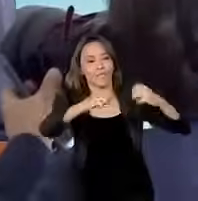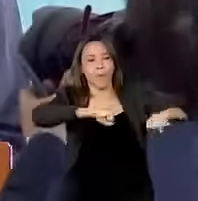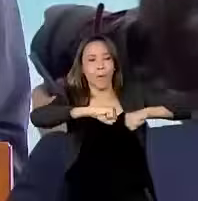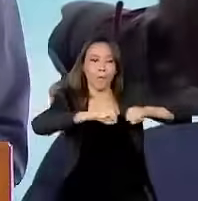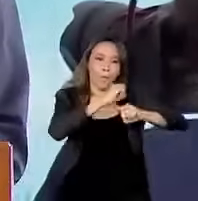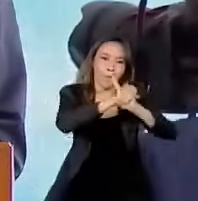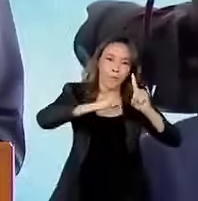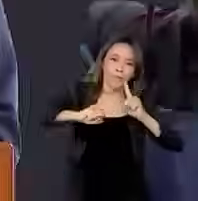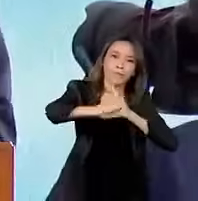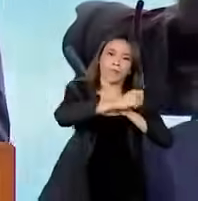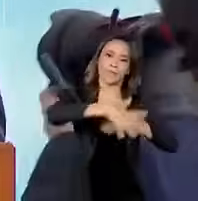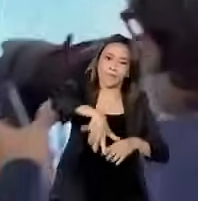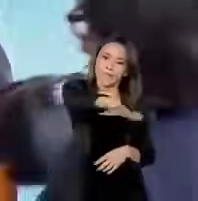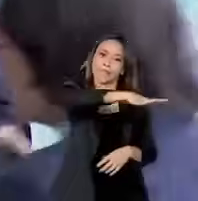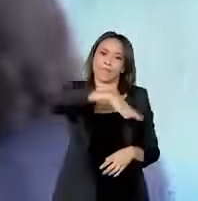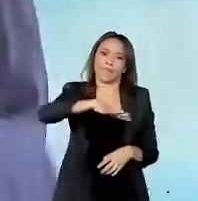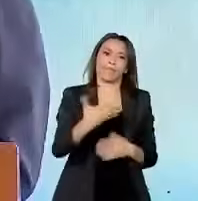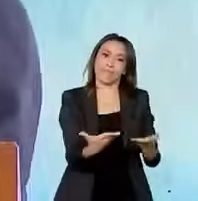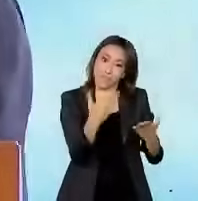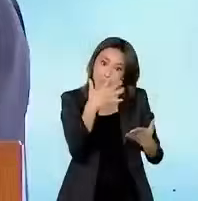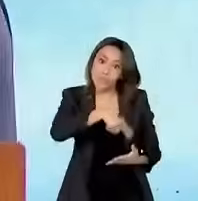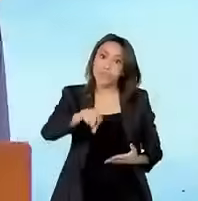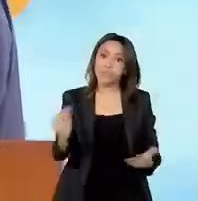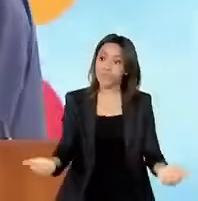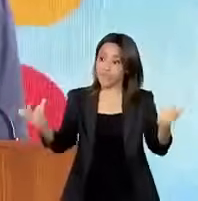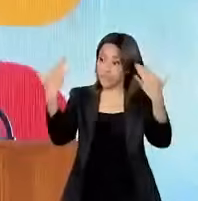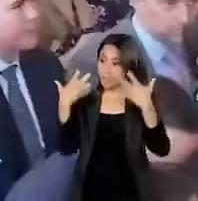todos os presentes. Muito obrigado.